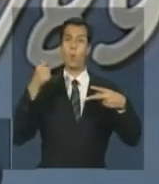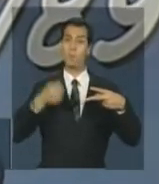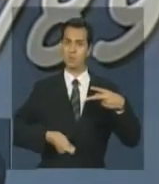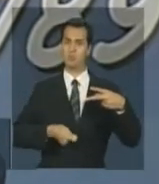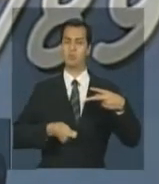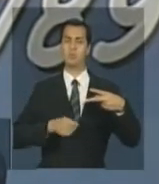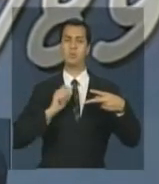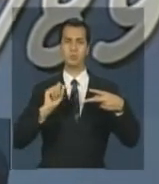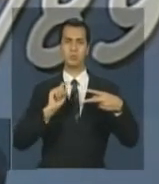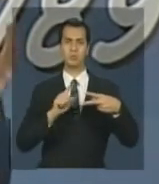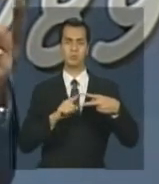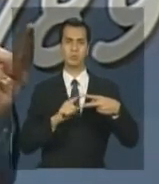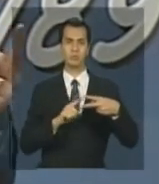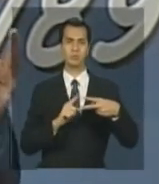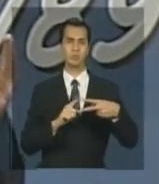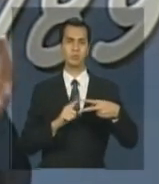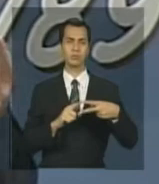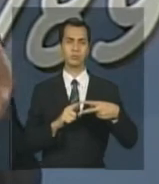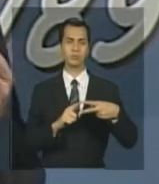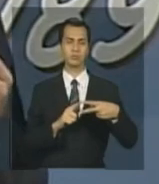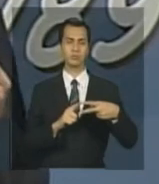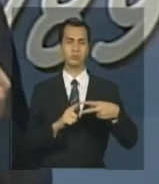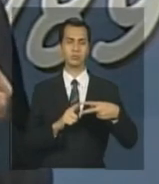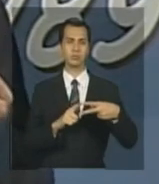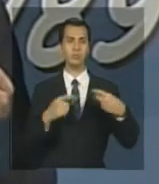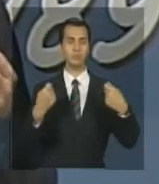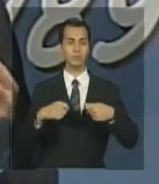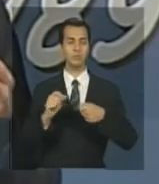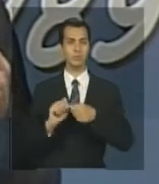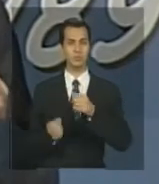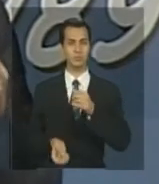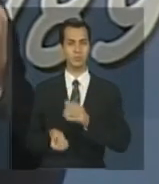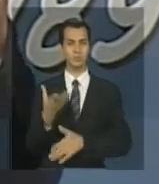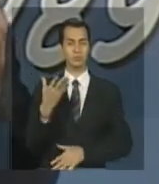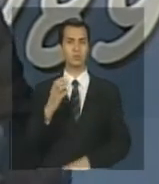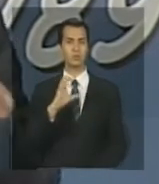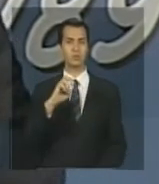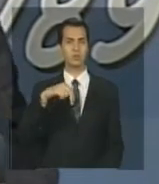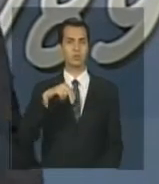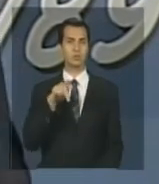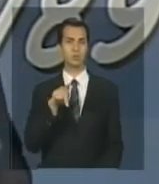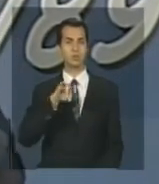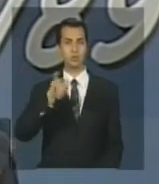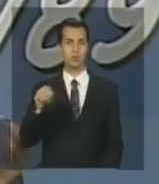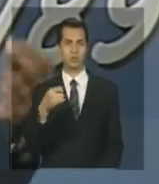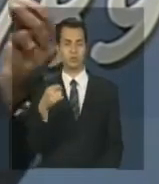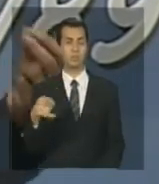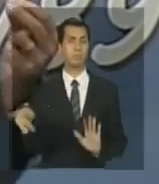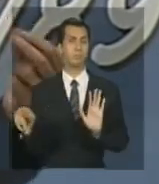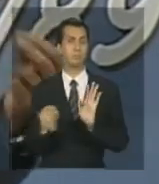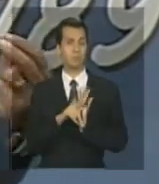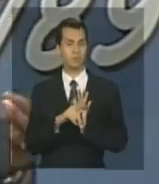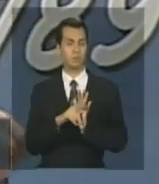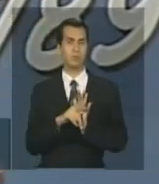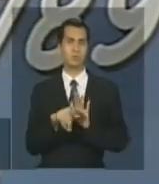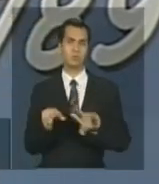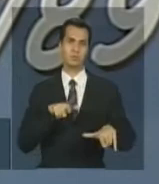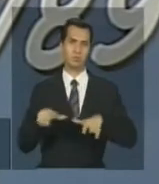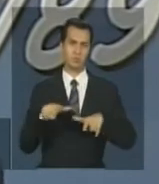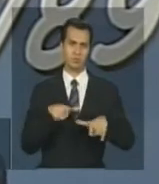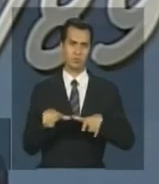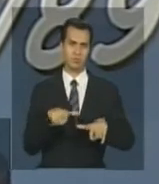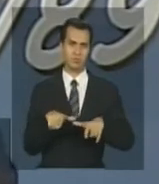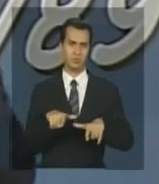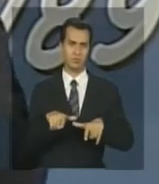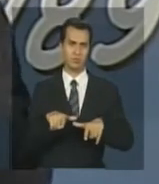emissão do cartão uma delas a criação de um CNPJ próprio para essa a Defesa